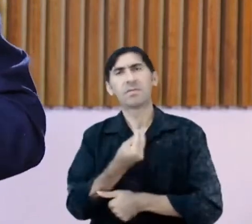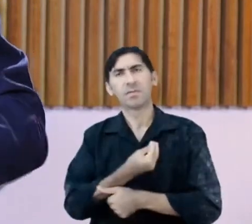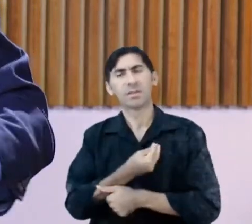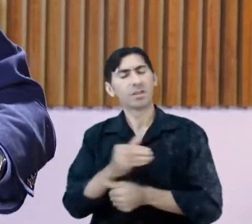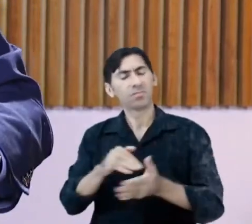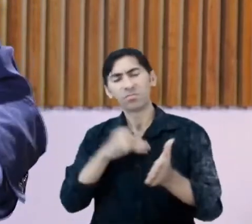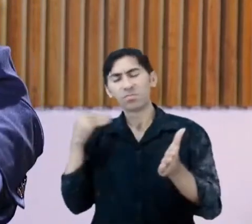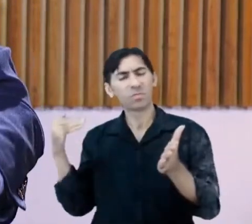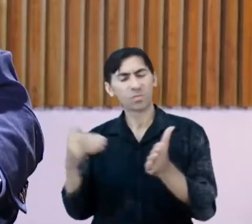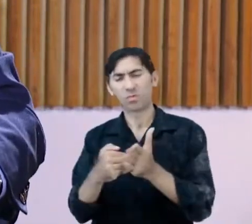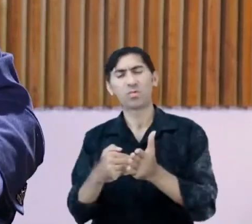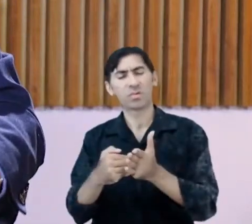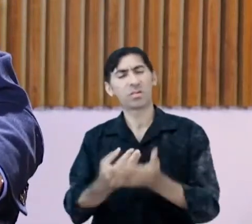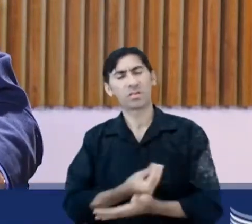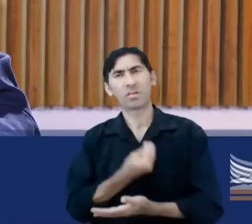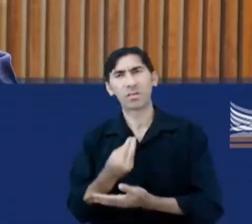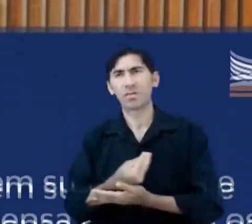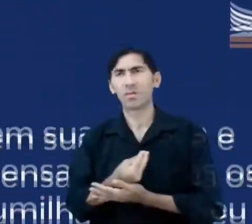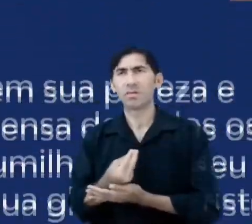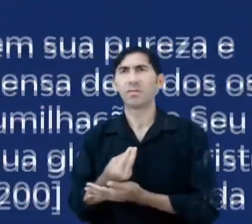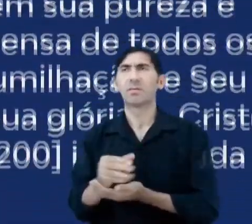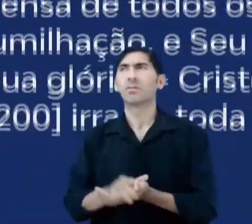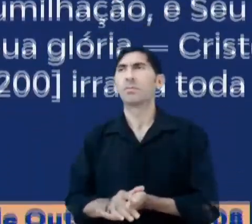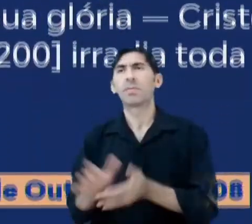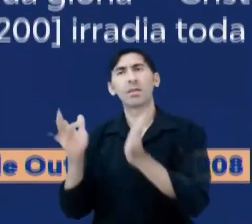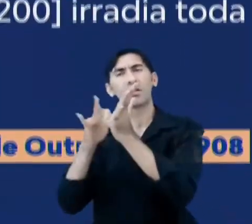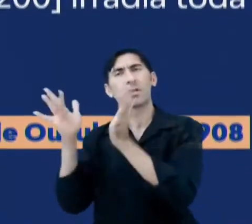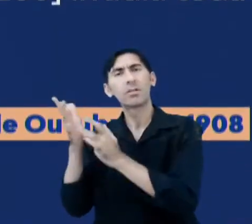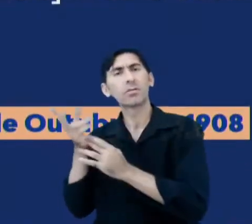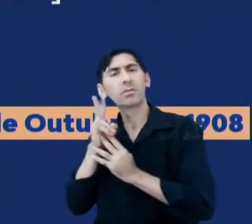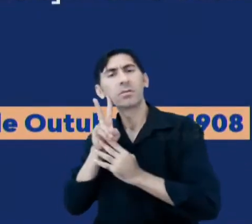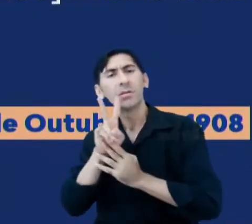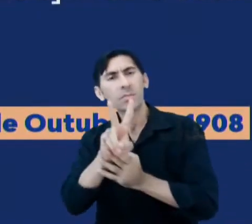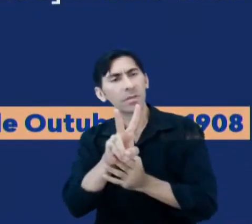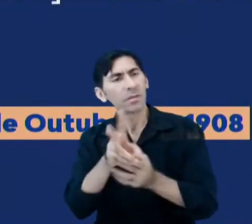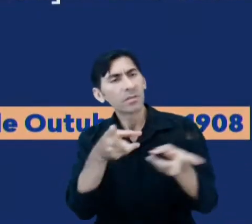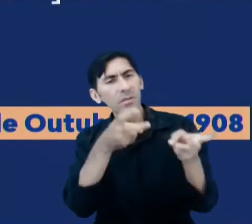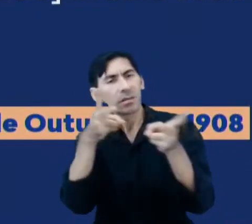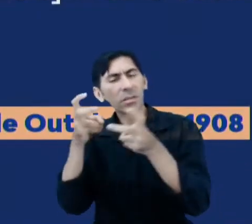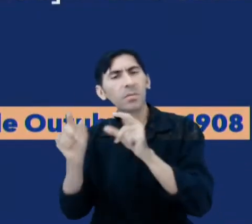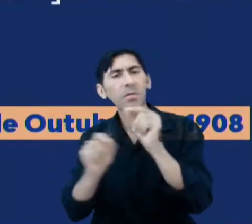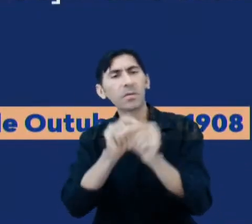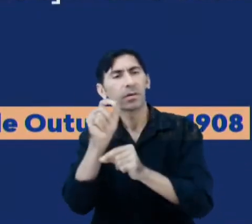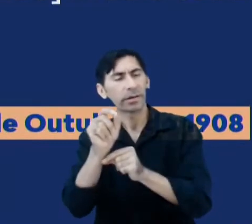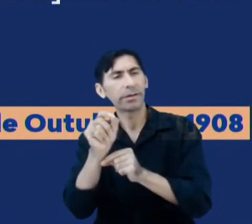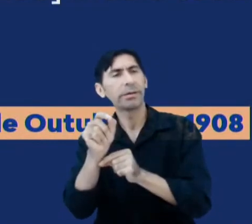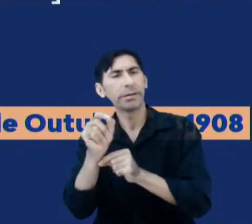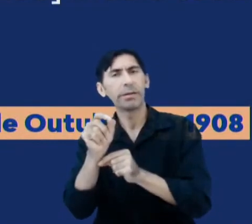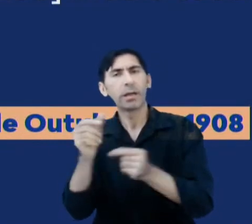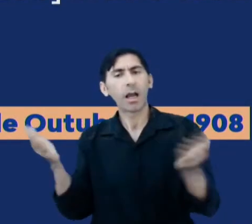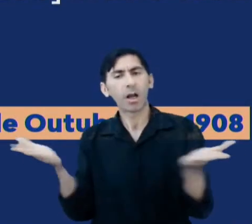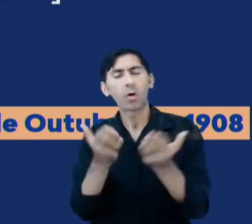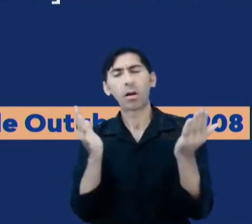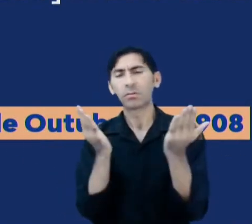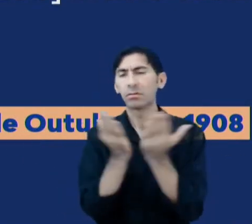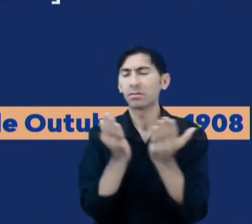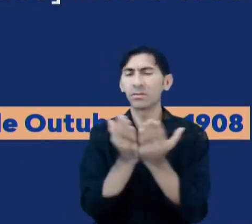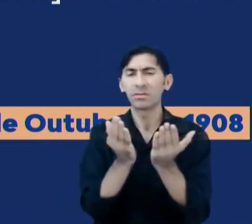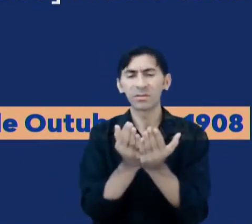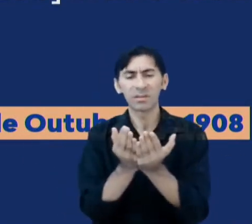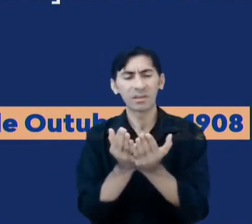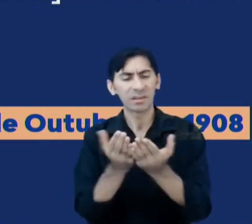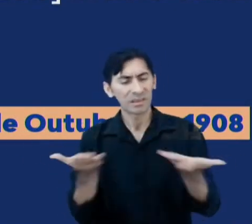completa. Cristo olha seu povo em sua pureza e perfeição como a recompensa de todos os seus sofrimentos,